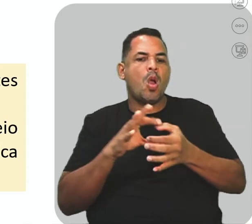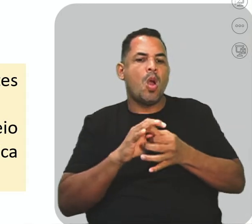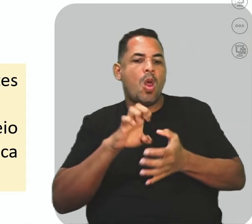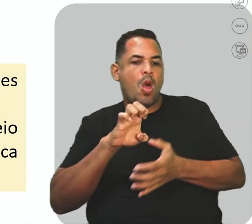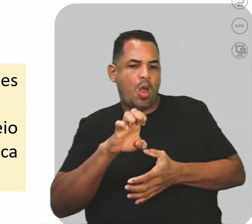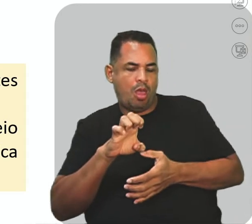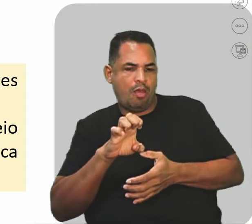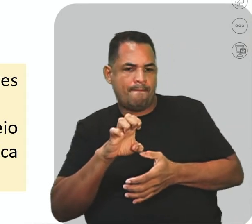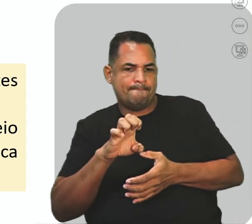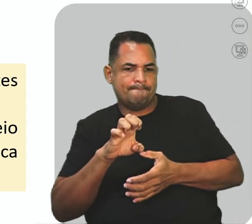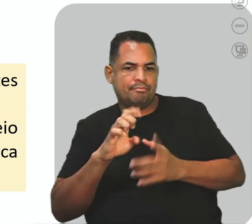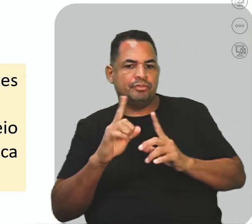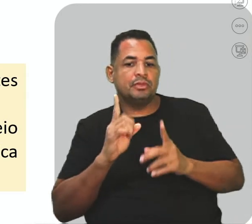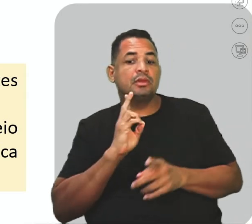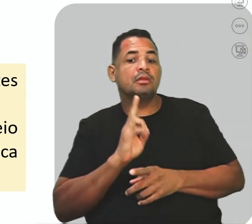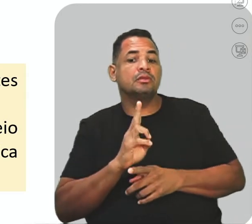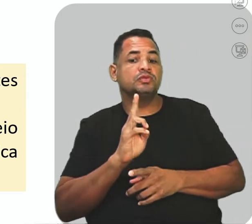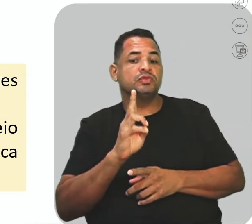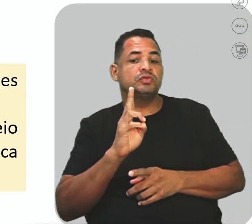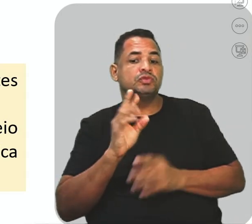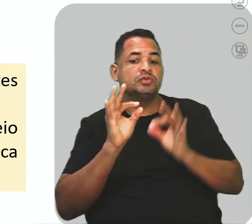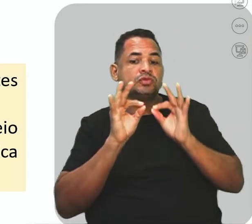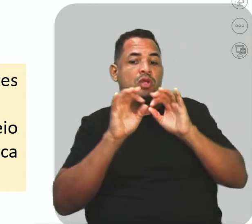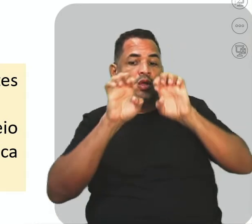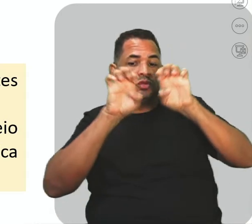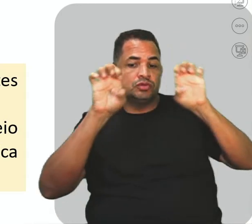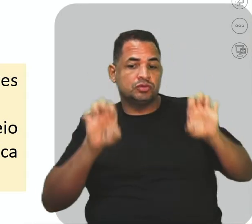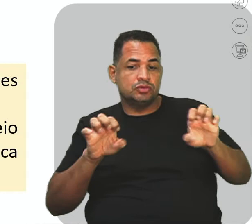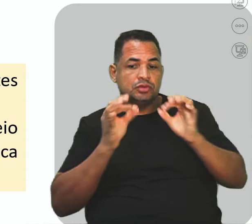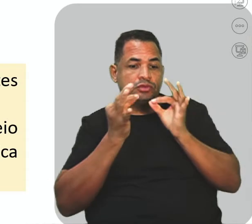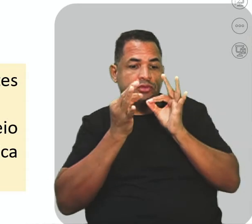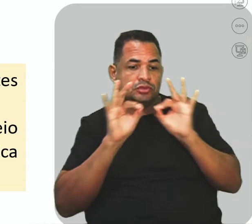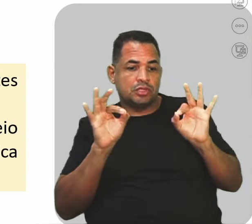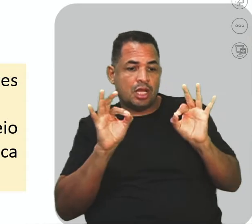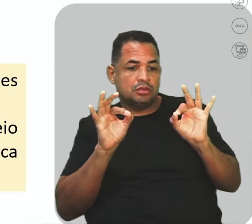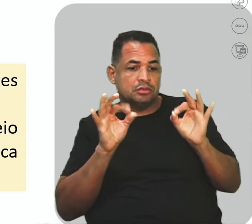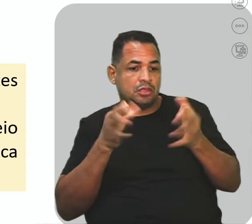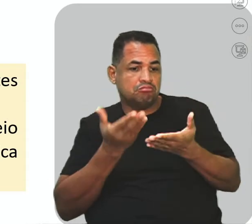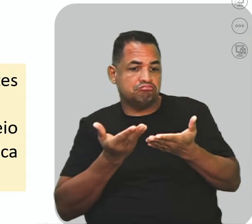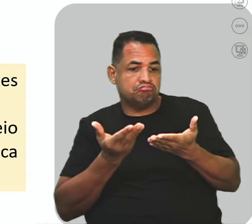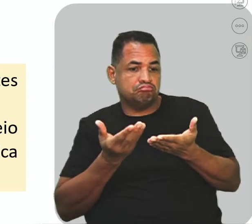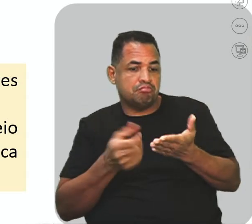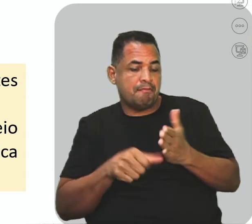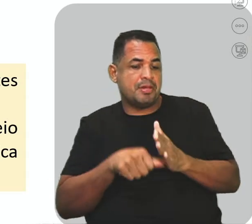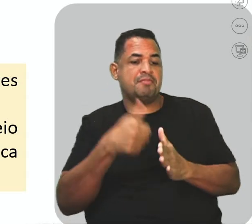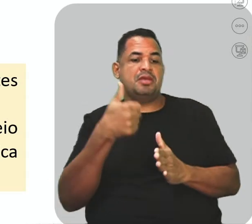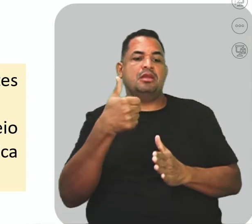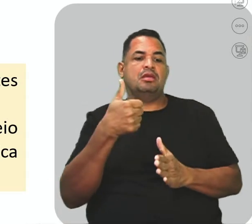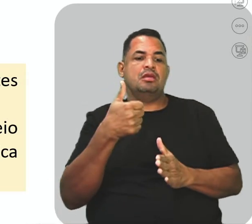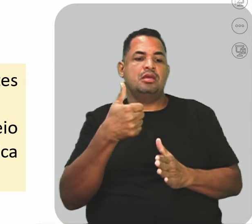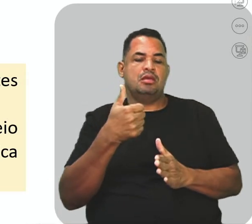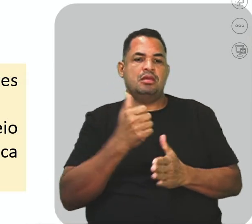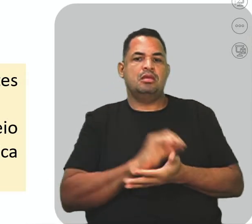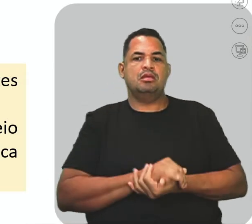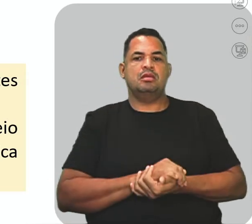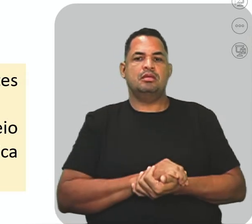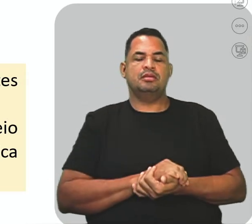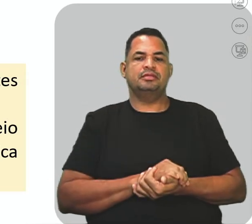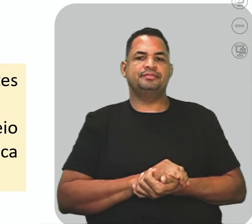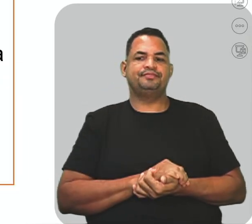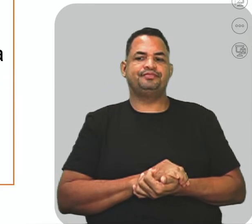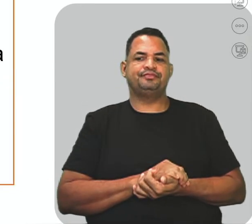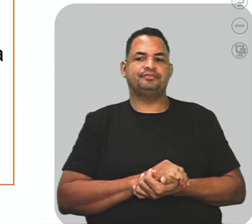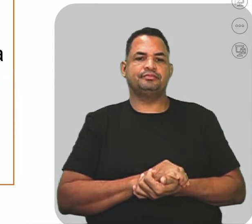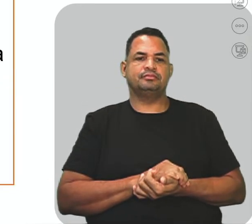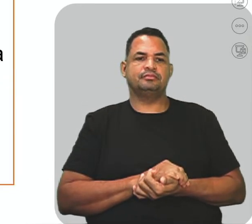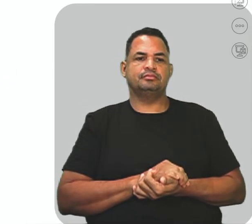e, mantêm-se fiéis à sua estrutura sintática original. Tá? Então, vamos ver